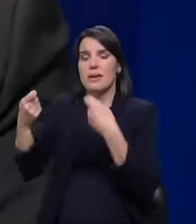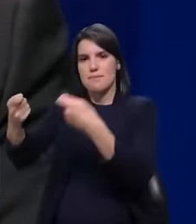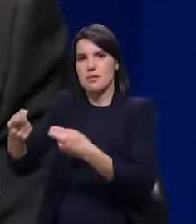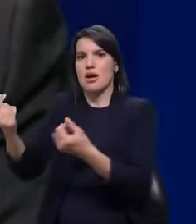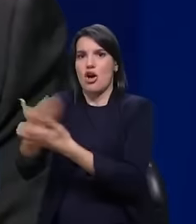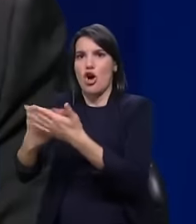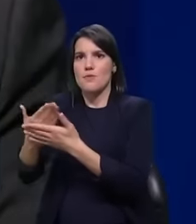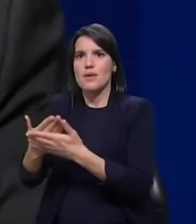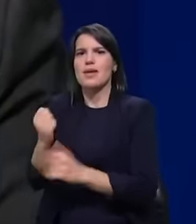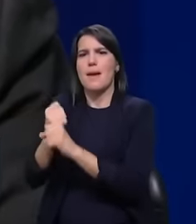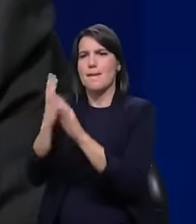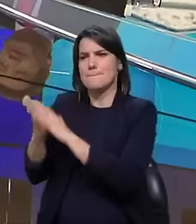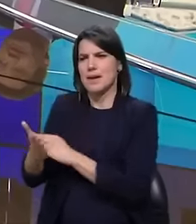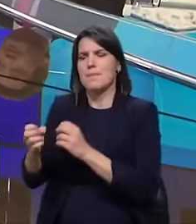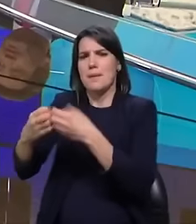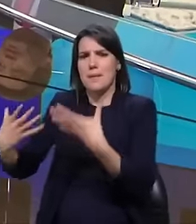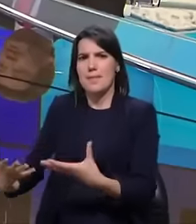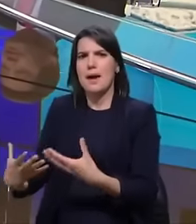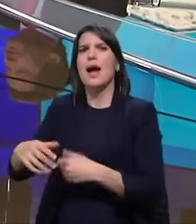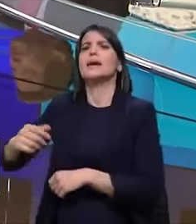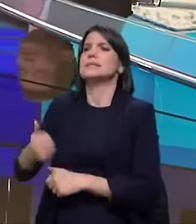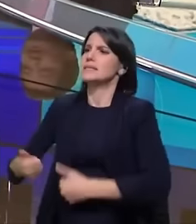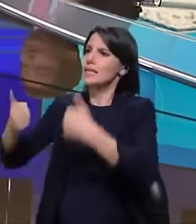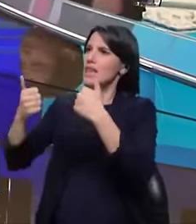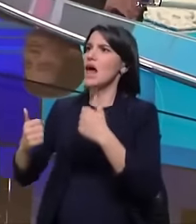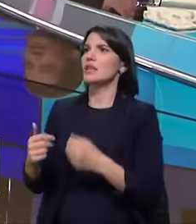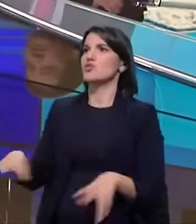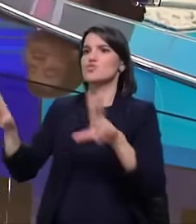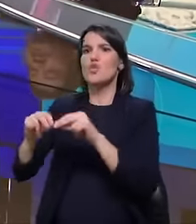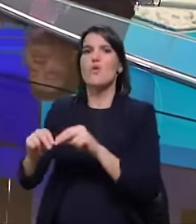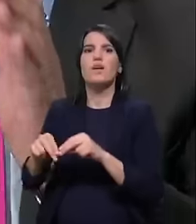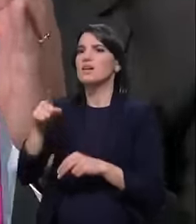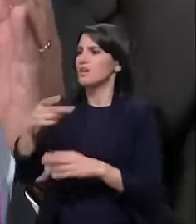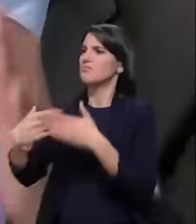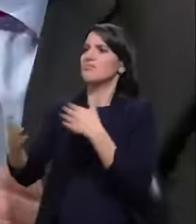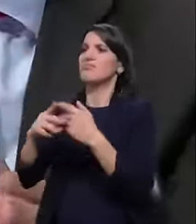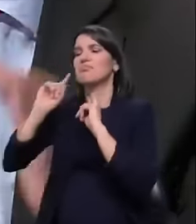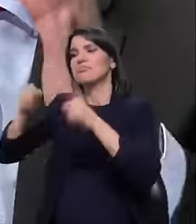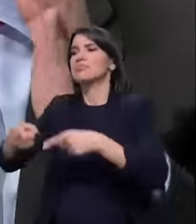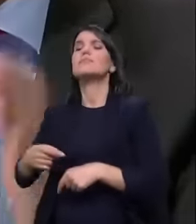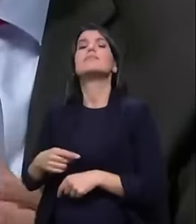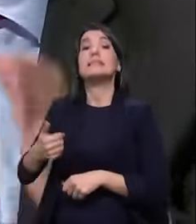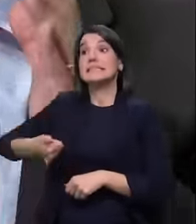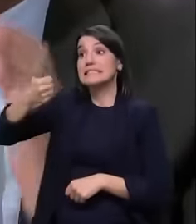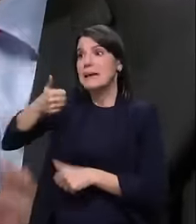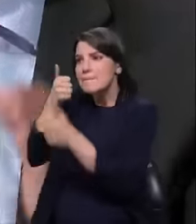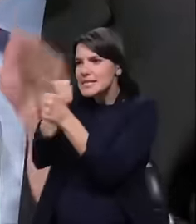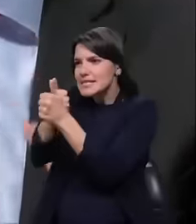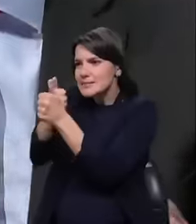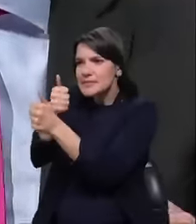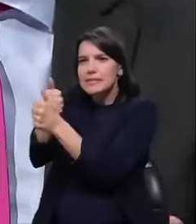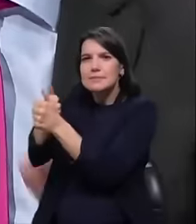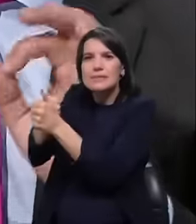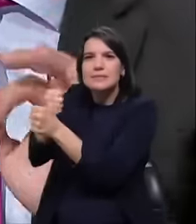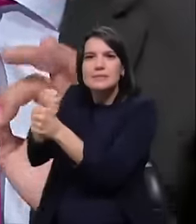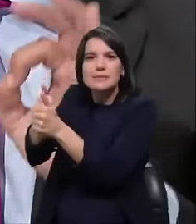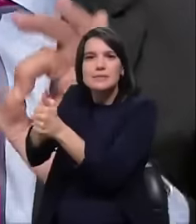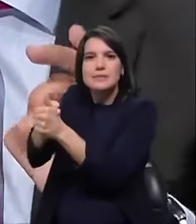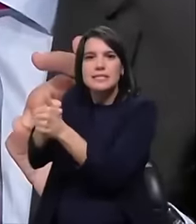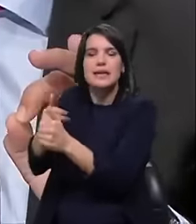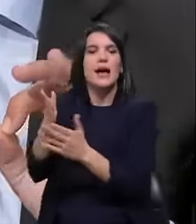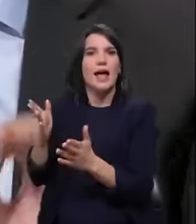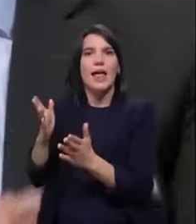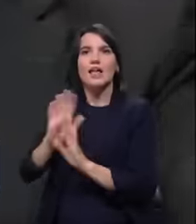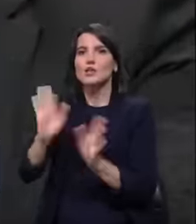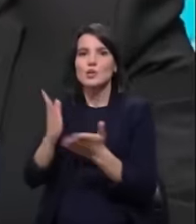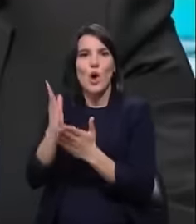economia, mais empregos gerados, reabilitação das cidades. A Mariana Mortágua não se interessa com isso, interessa-se por perseguir. Perseguir, perseguir e perseguir. André Ventura, aliás, a